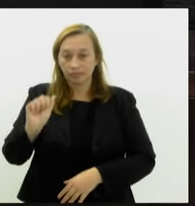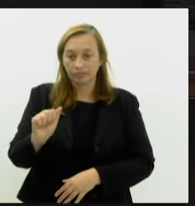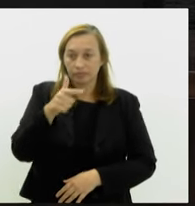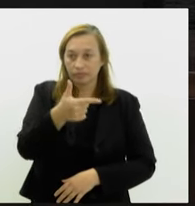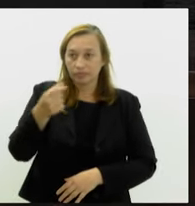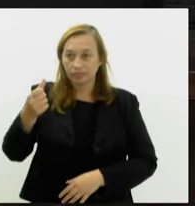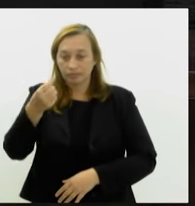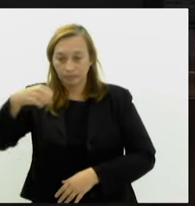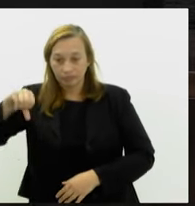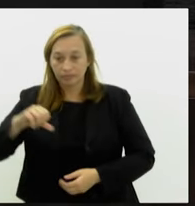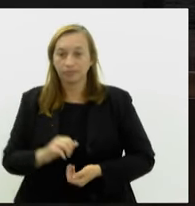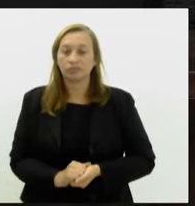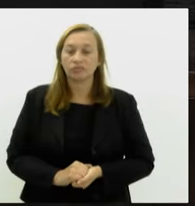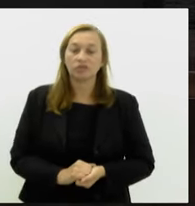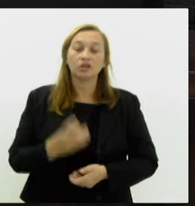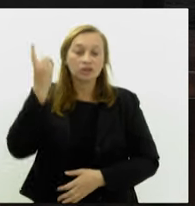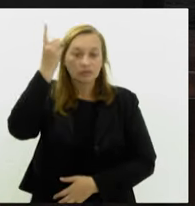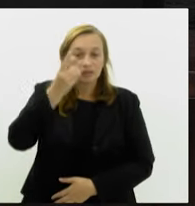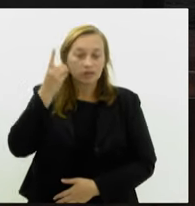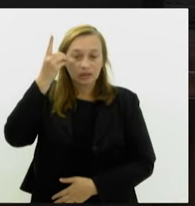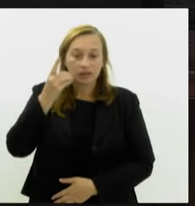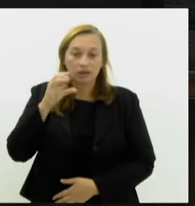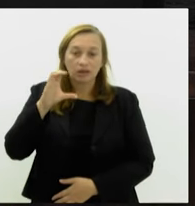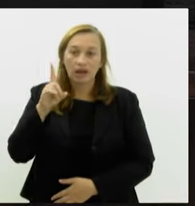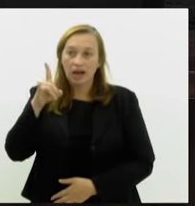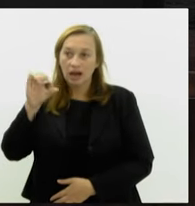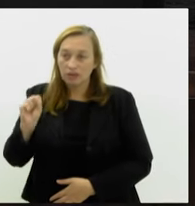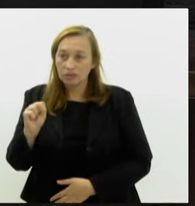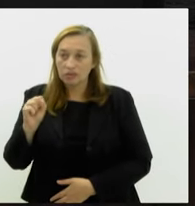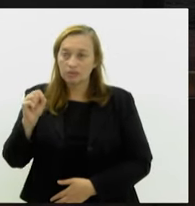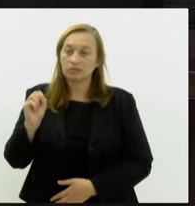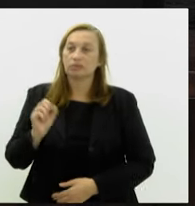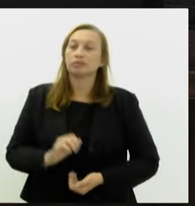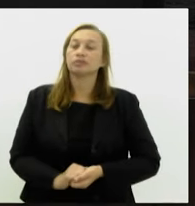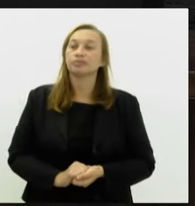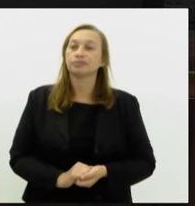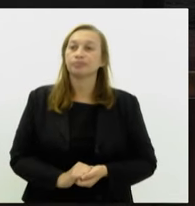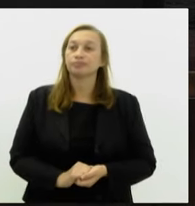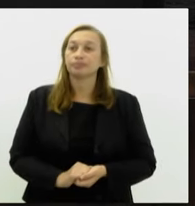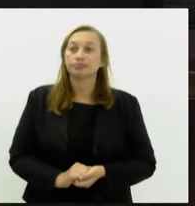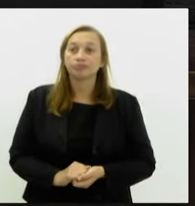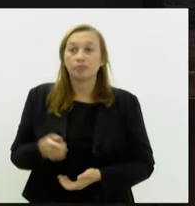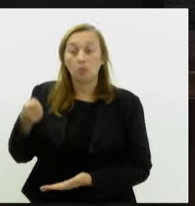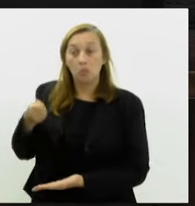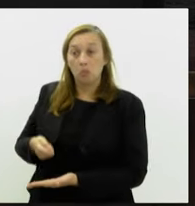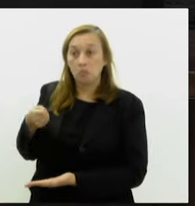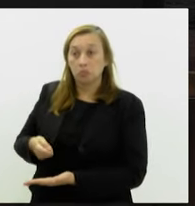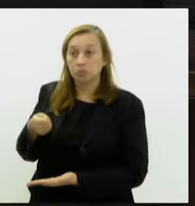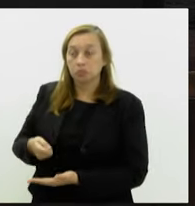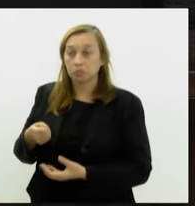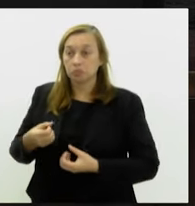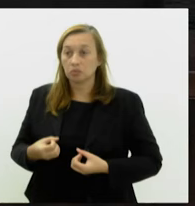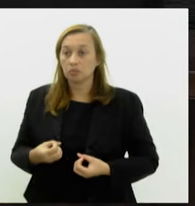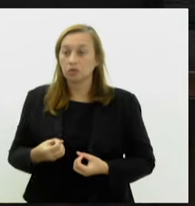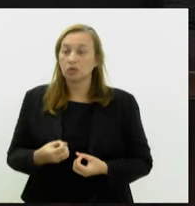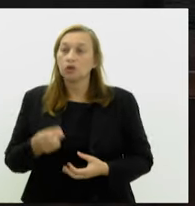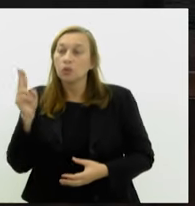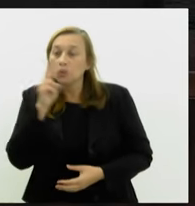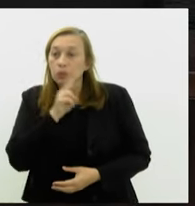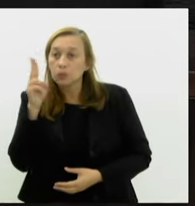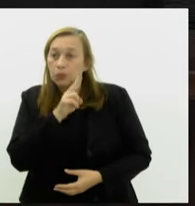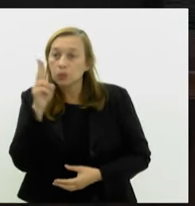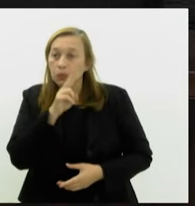de 2019, de autoria do deputado Carlos Macedo, que dispõe sobre a obrigatoriedade da adoção de medidas